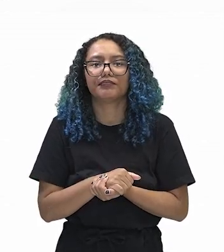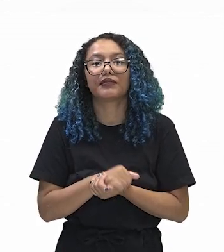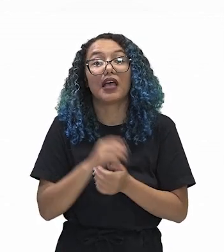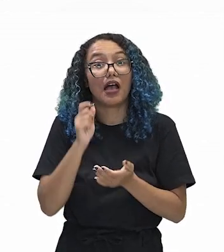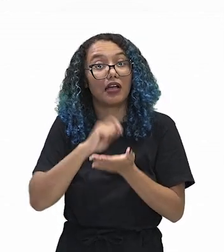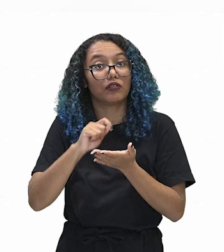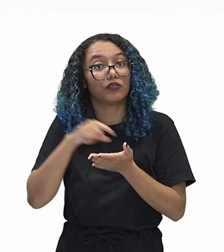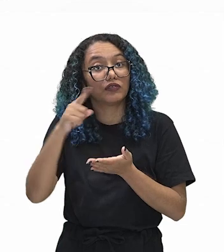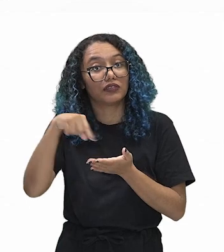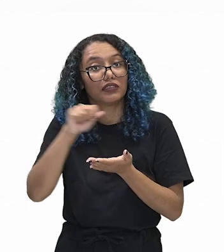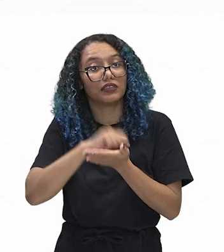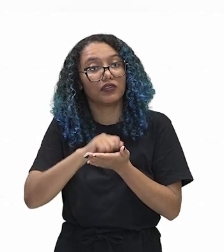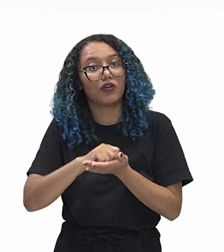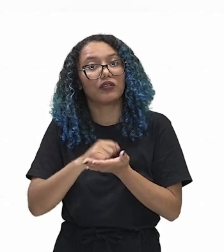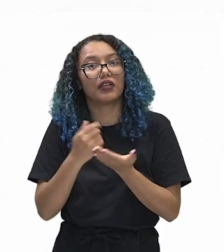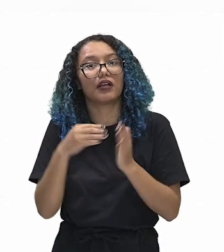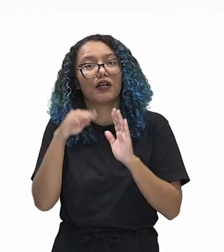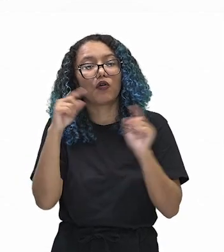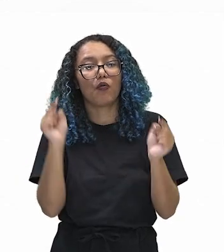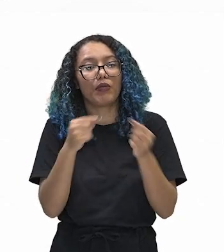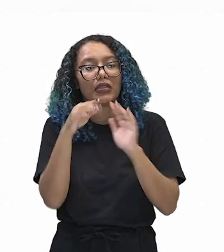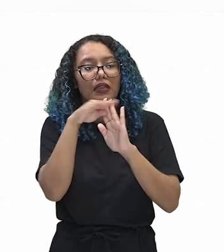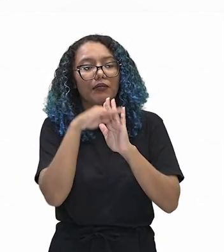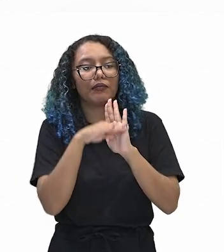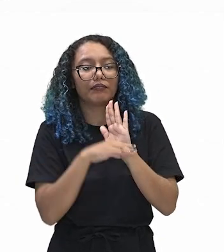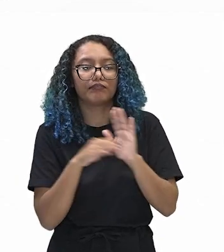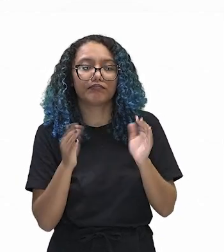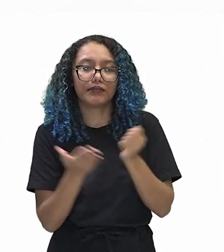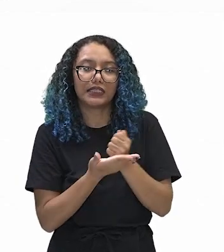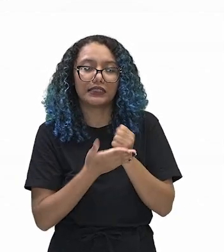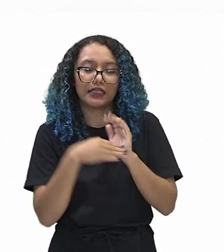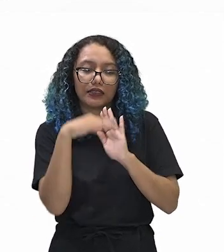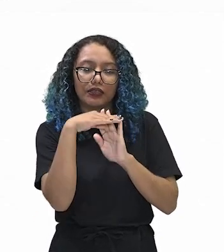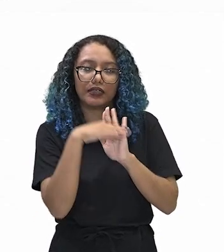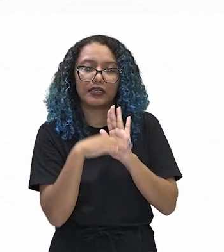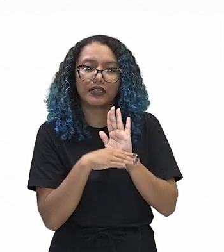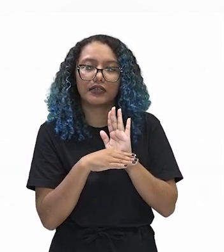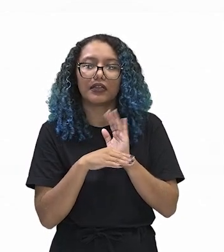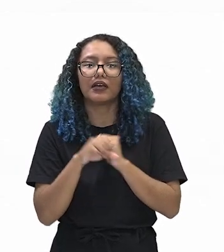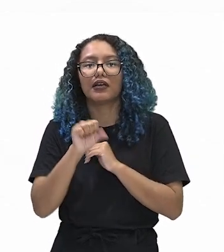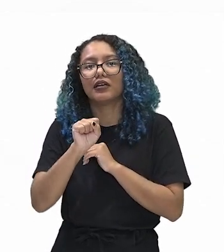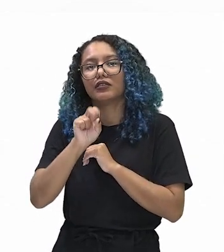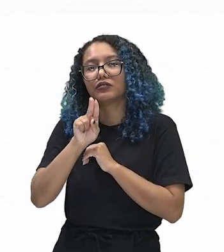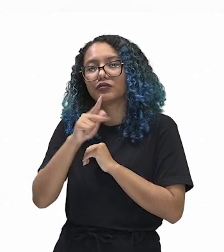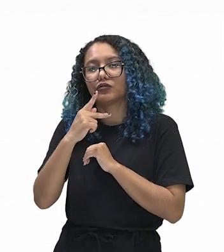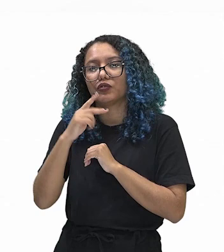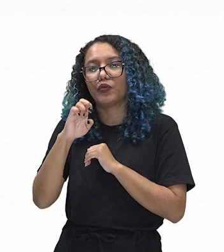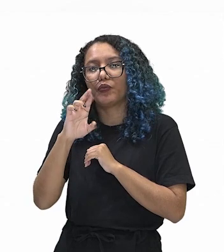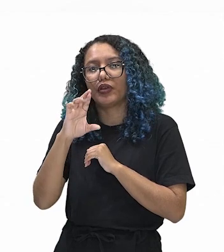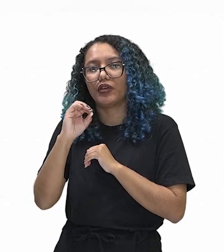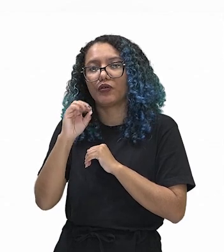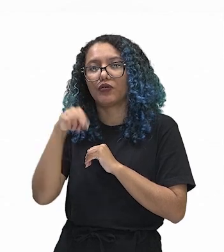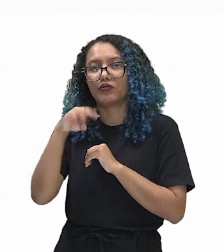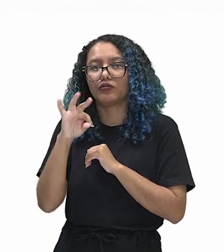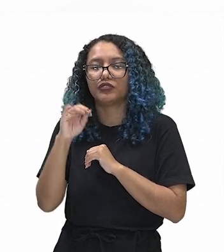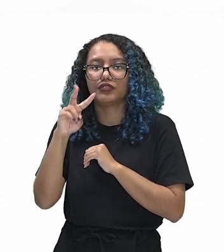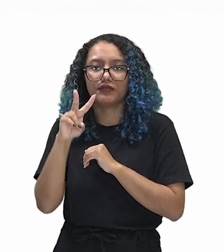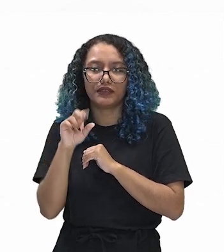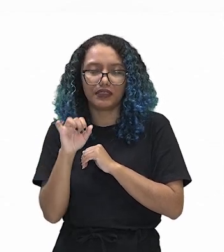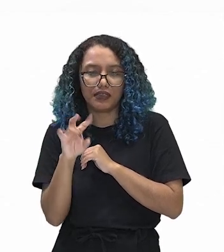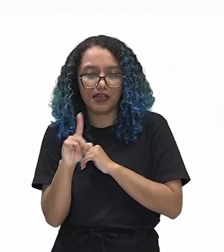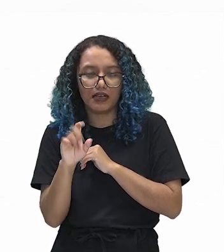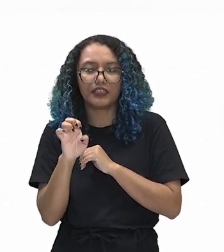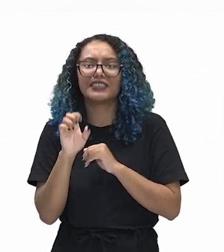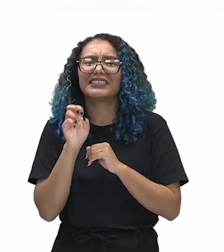da supercondutividade. Se vocês observarem os dois trens, um confrontando com o outro, você